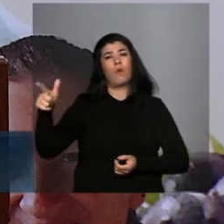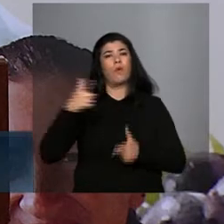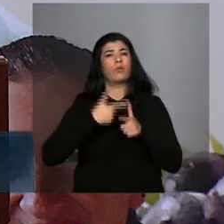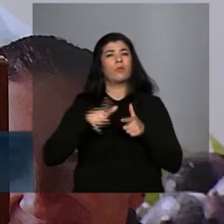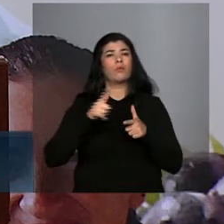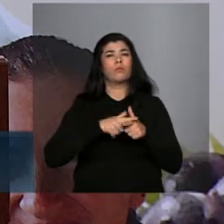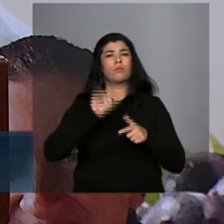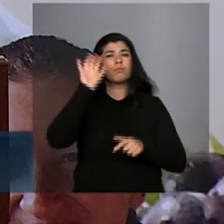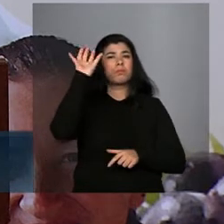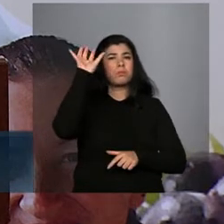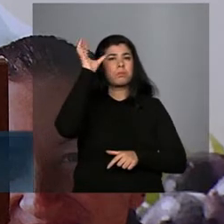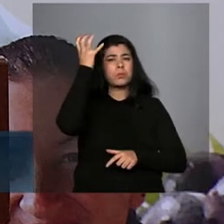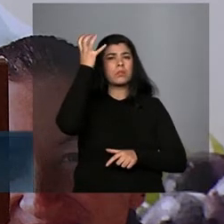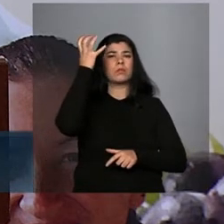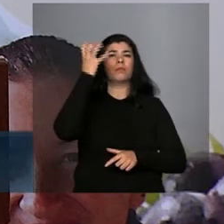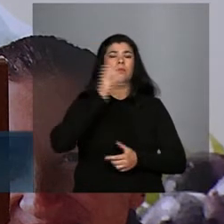climática.